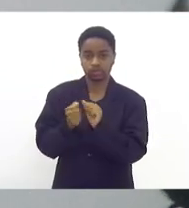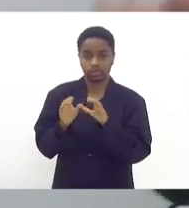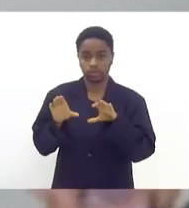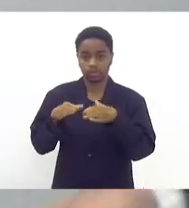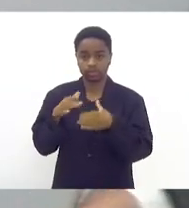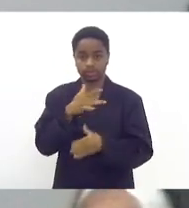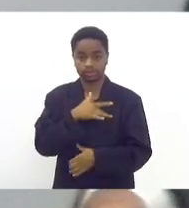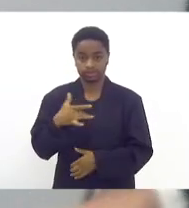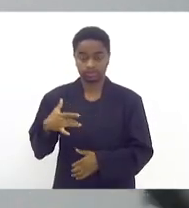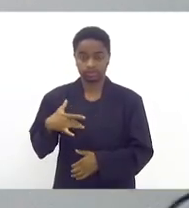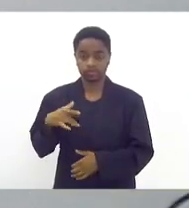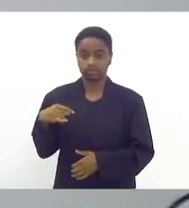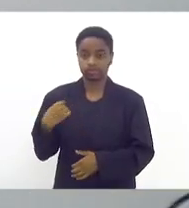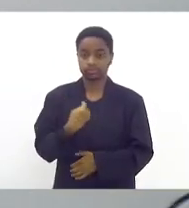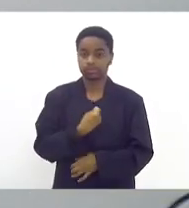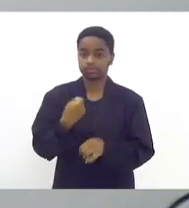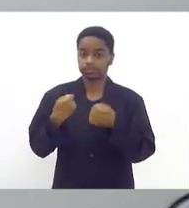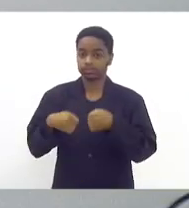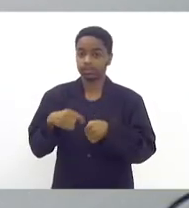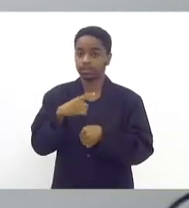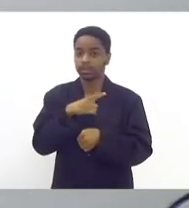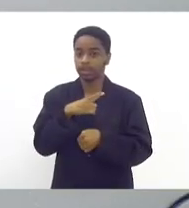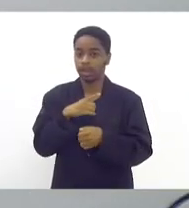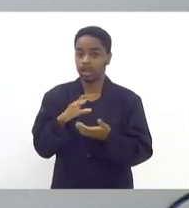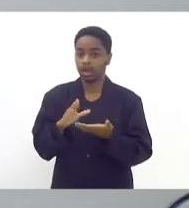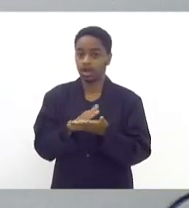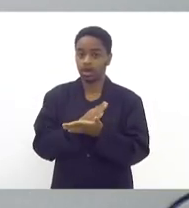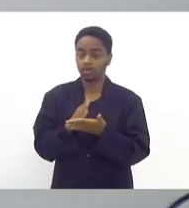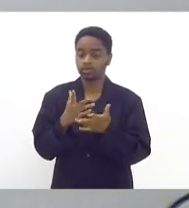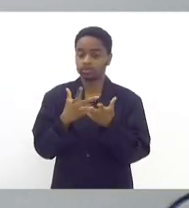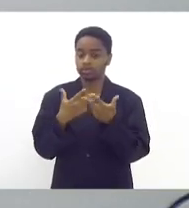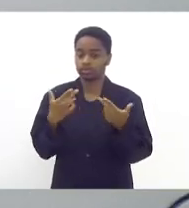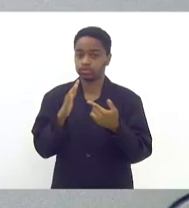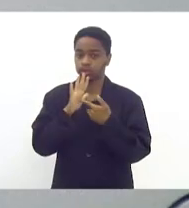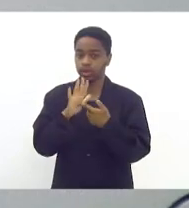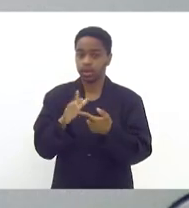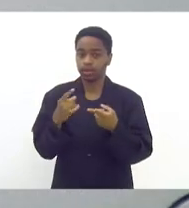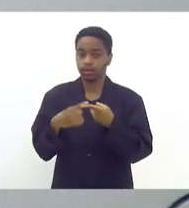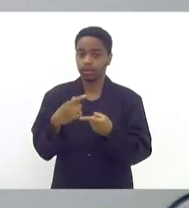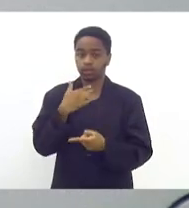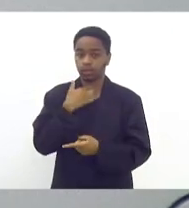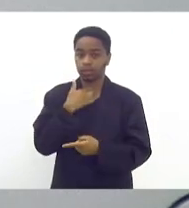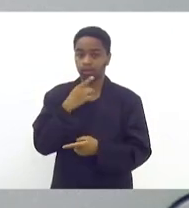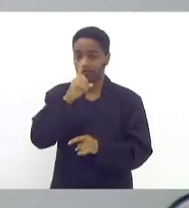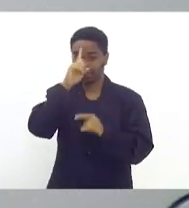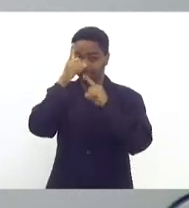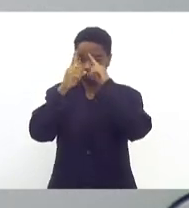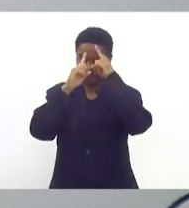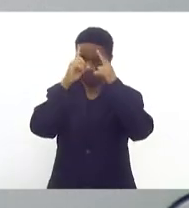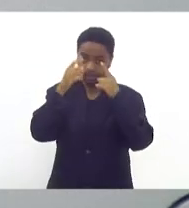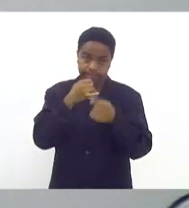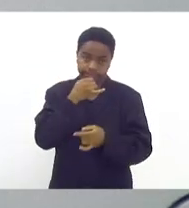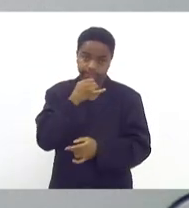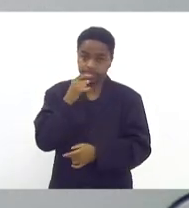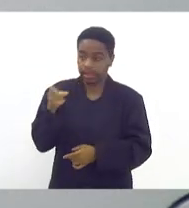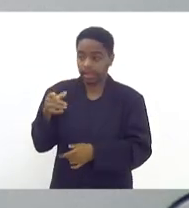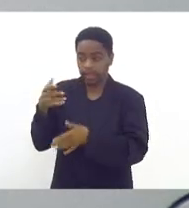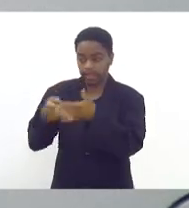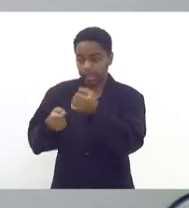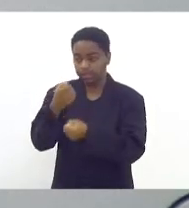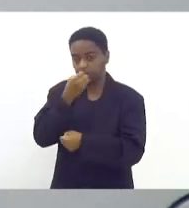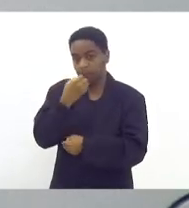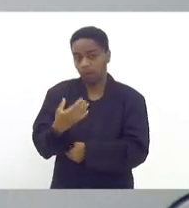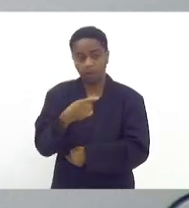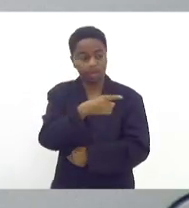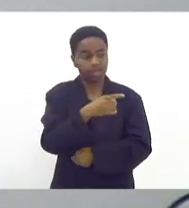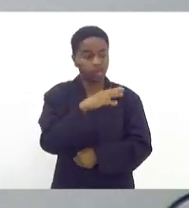nós temos de ter aqui algumas evidências né não podemos tirar de uma cartola assim ah Esse leitinho aqui é bom e